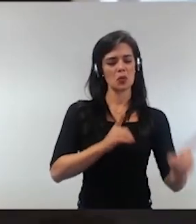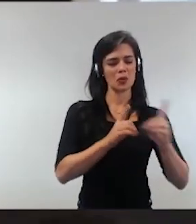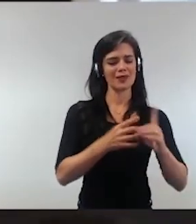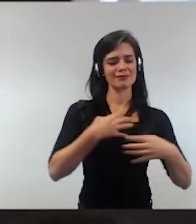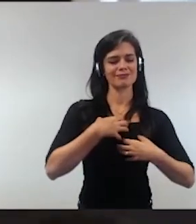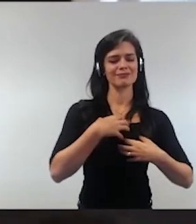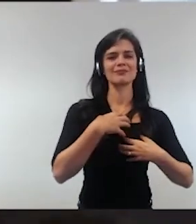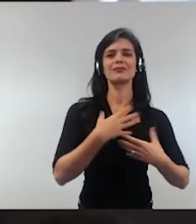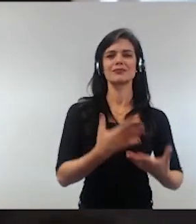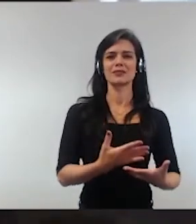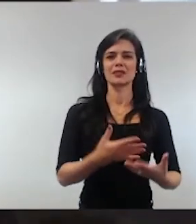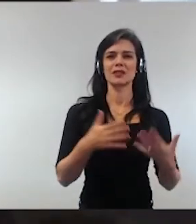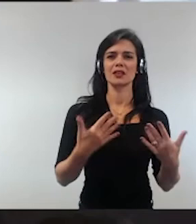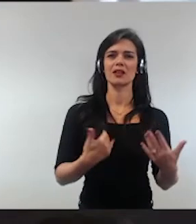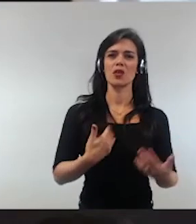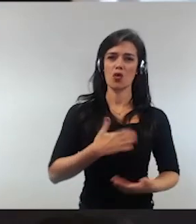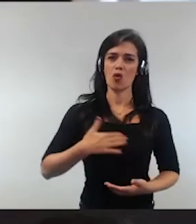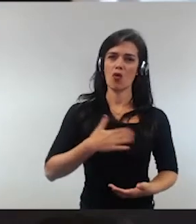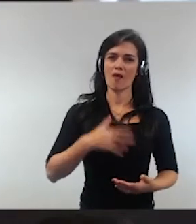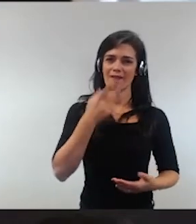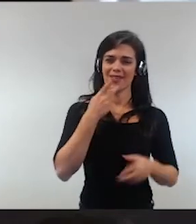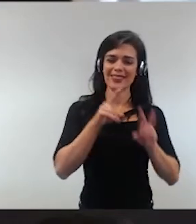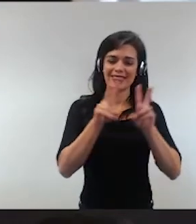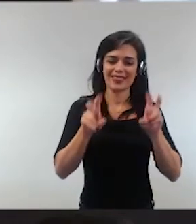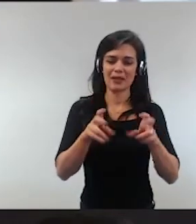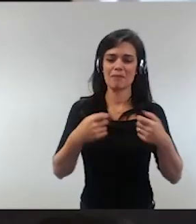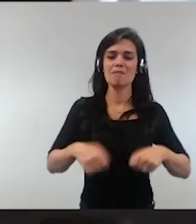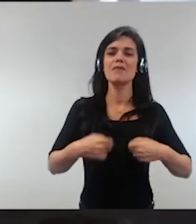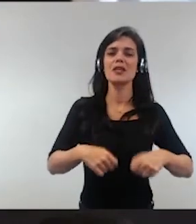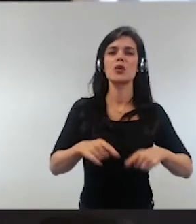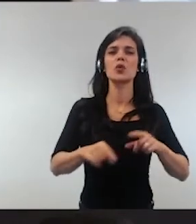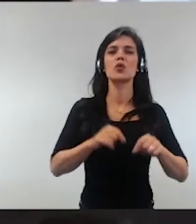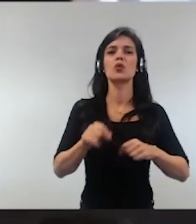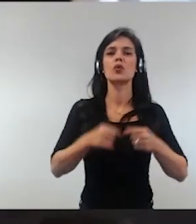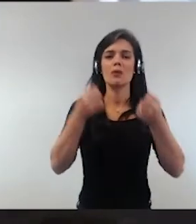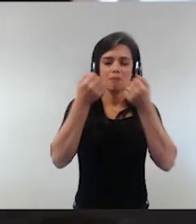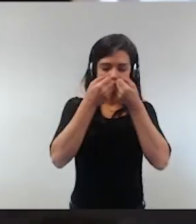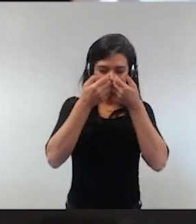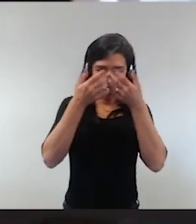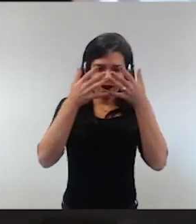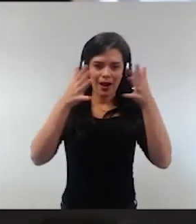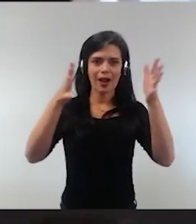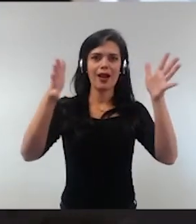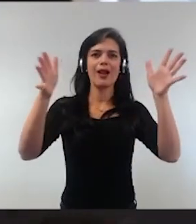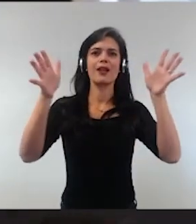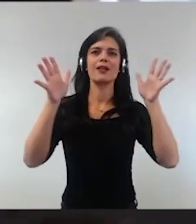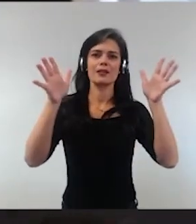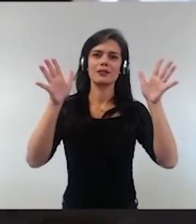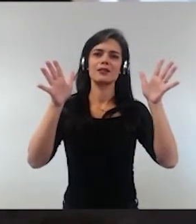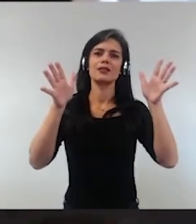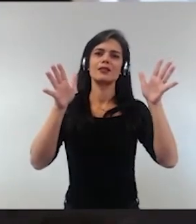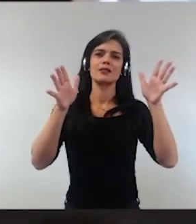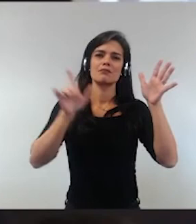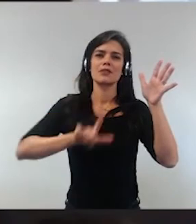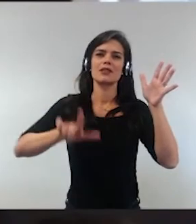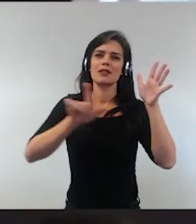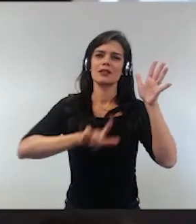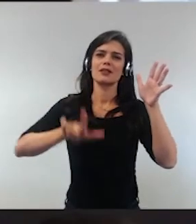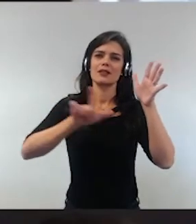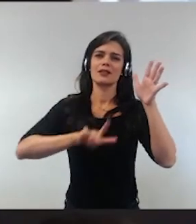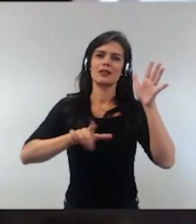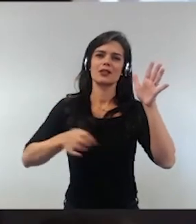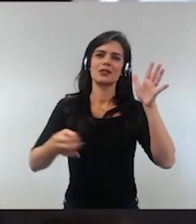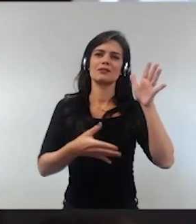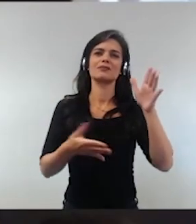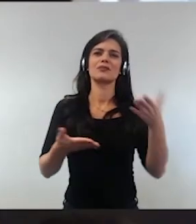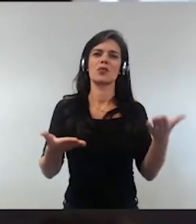de pensar também, na hora de conversar sobre esse tema, isso, precisamos abrir os nossos olhos para a literatura